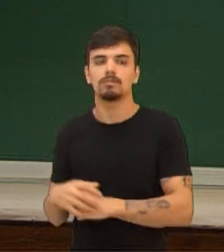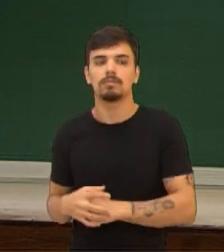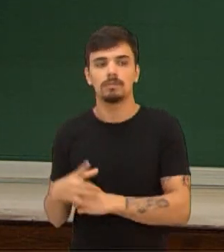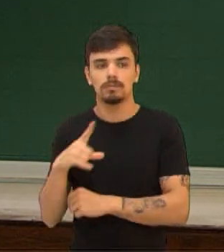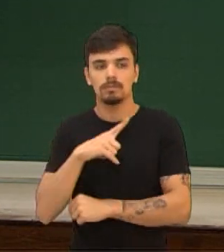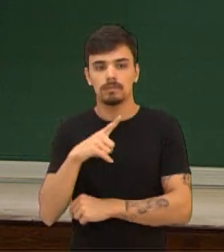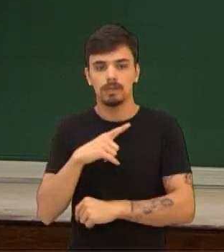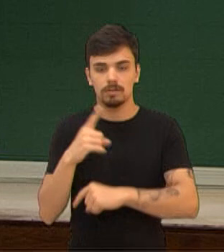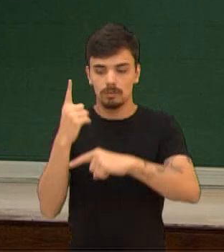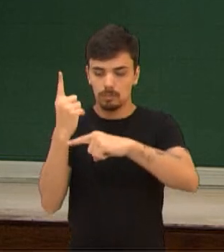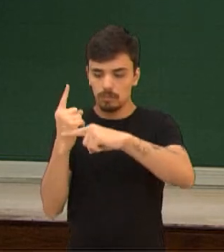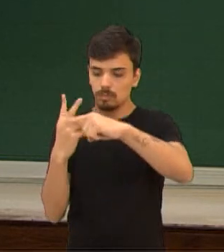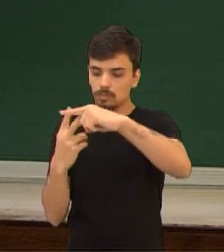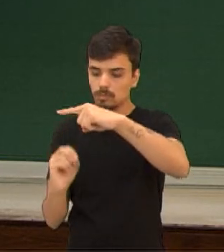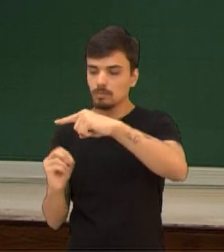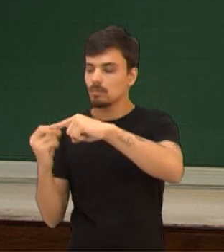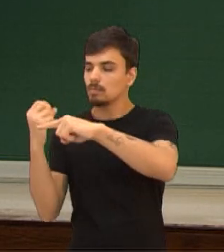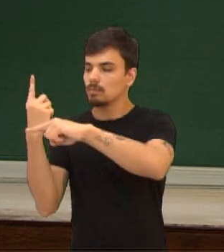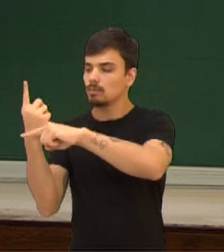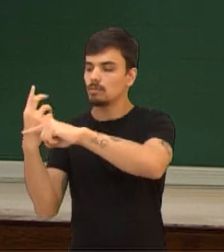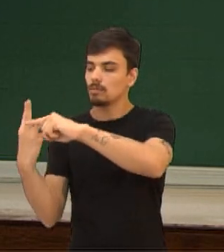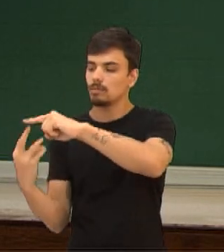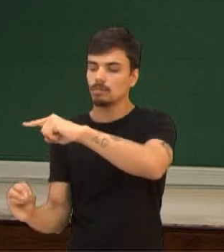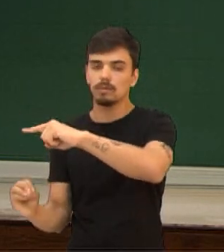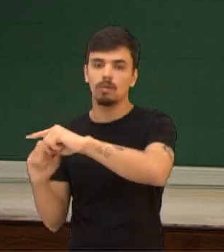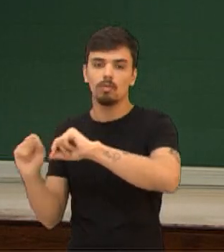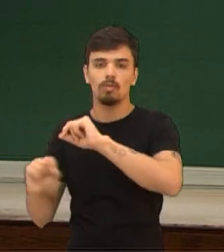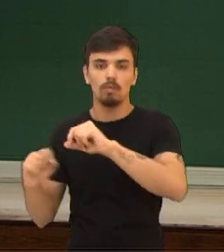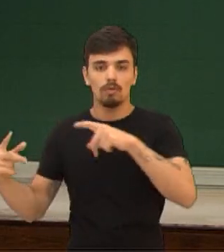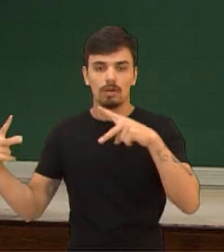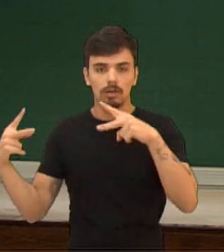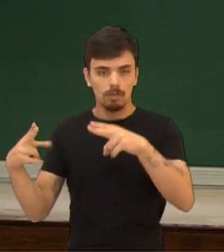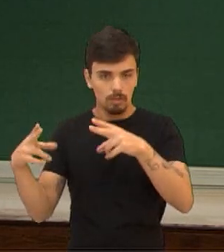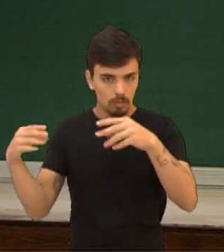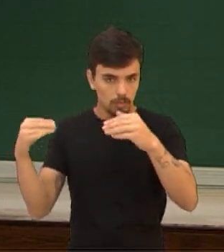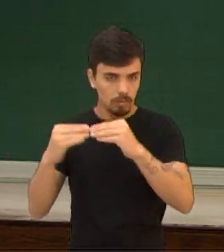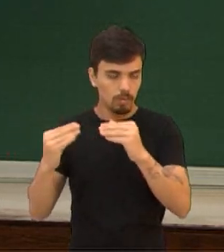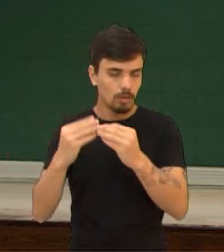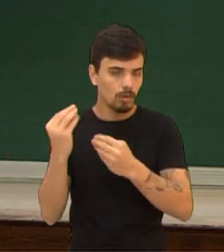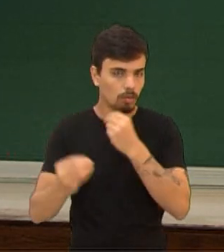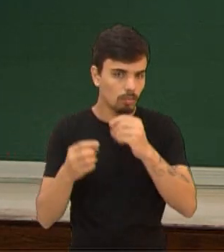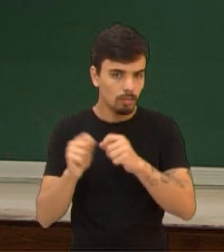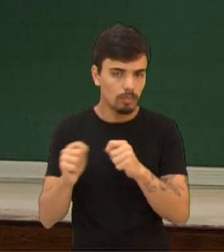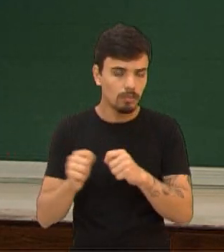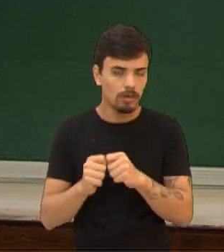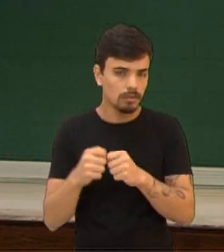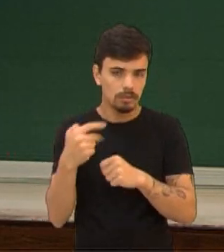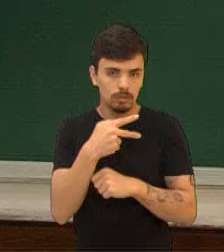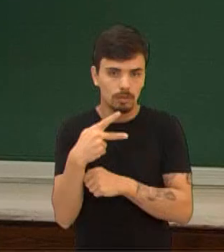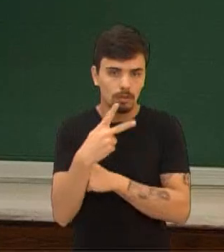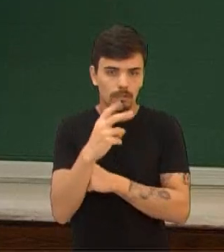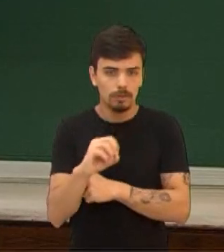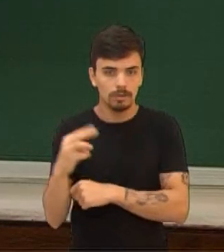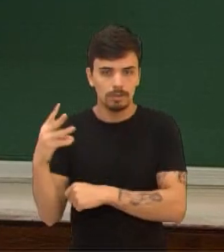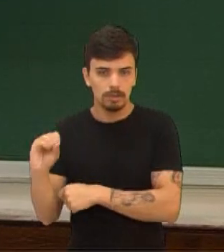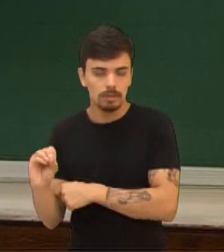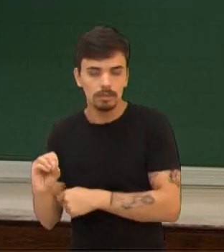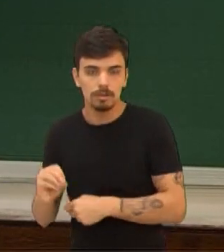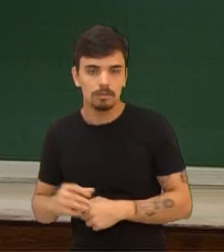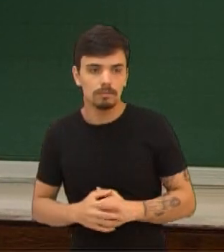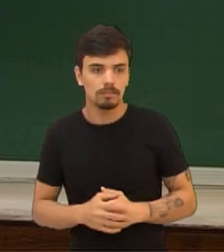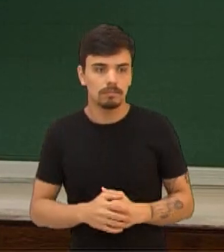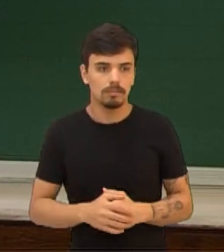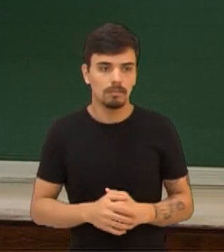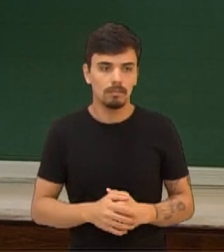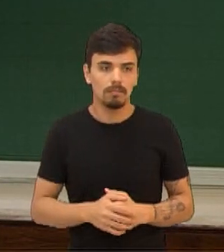né, e deixa o denominador delas em comum. Escolhe aqui, como é que eu faço para igualar 20 com 30? 20